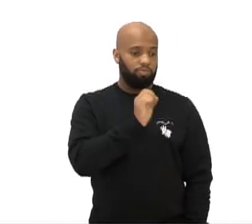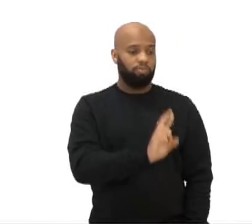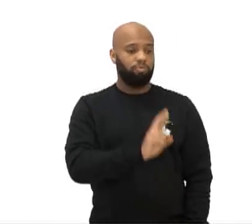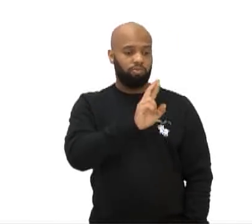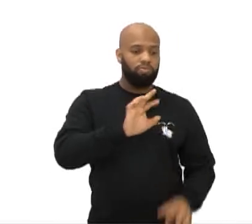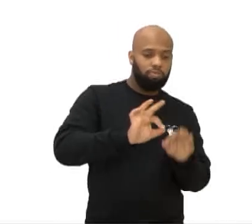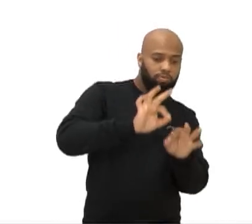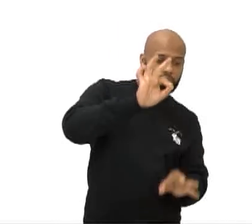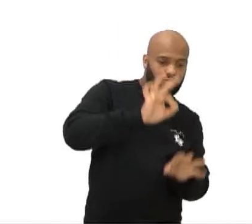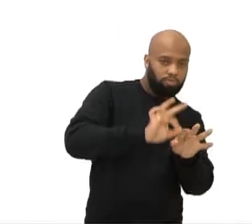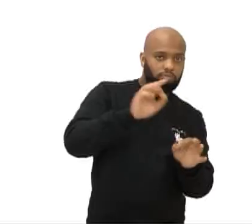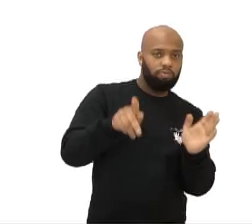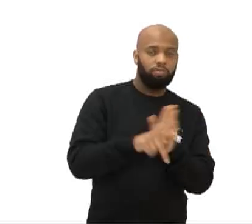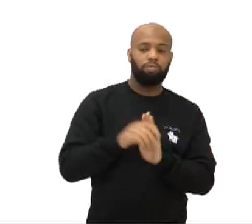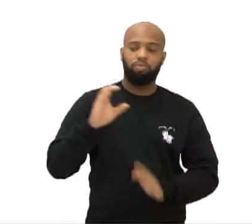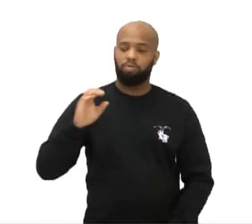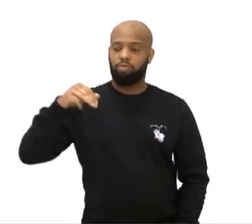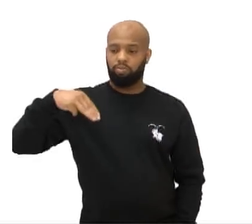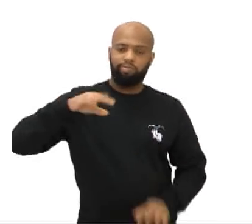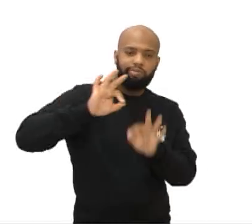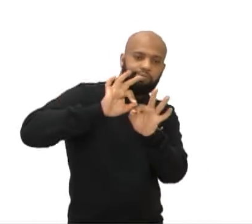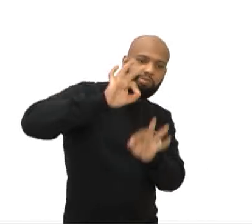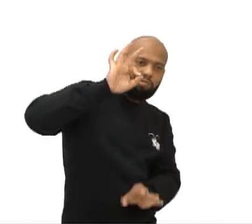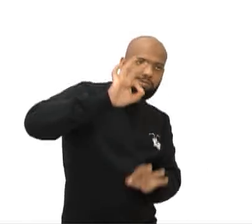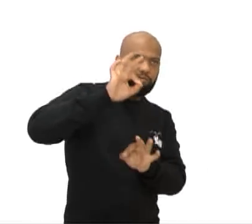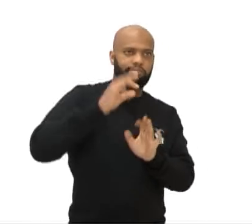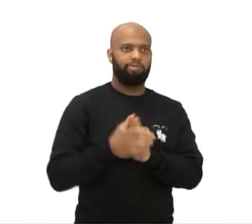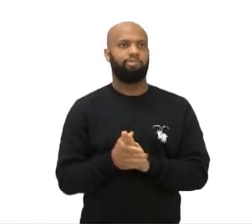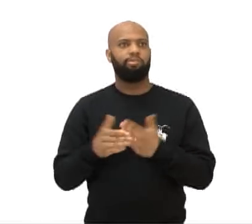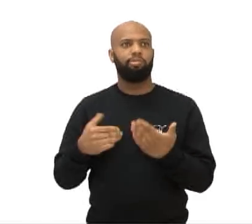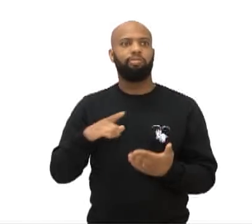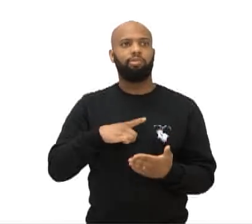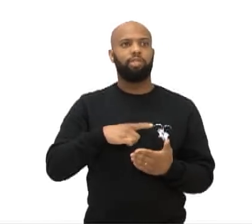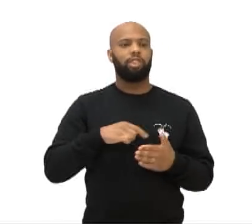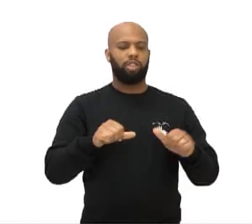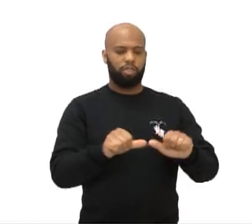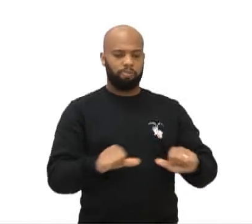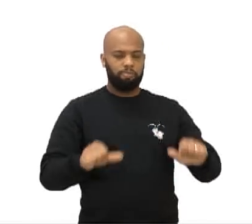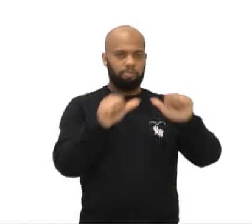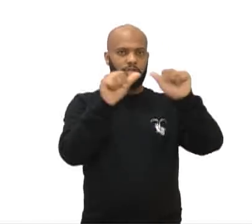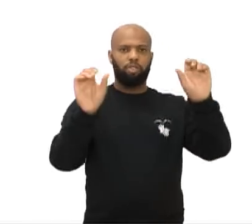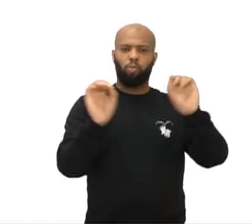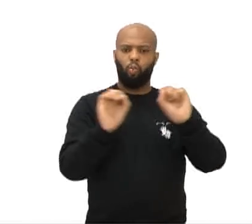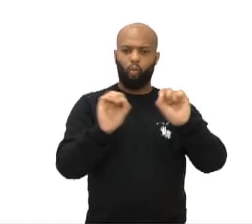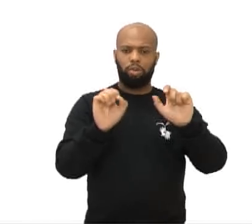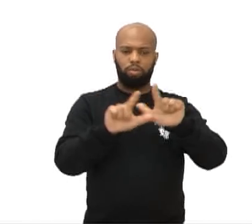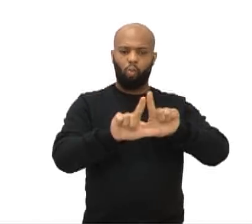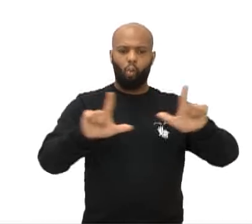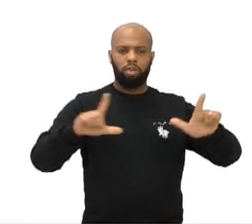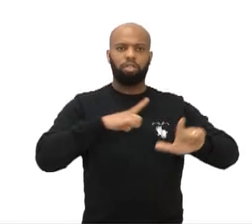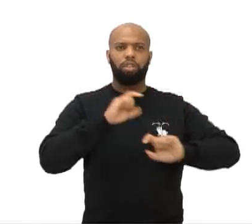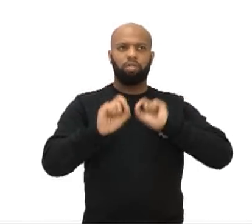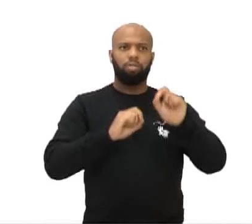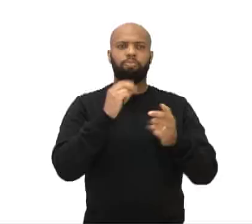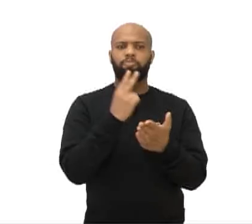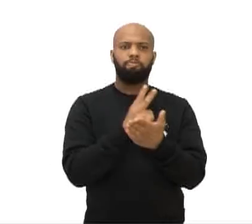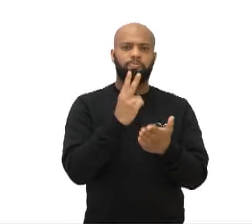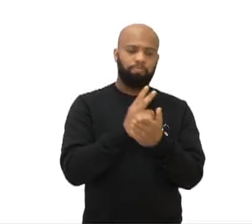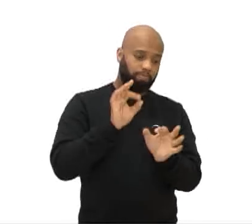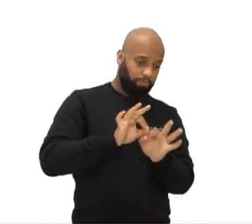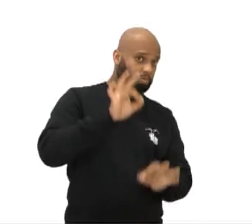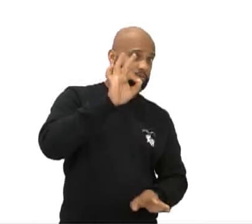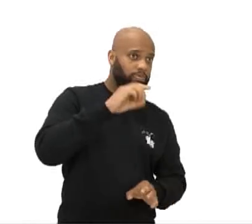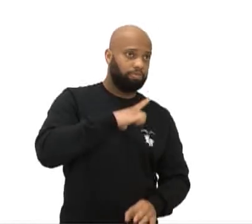sua altura em centímetros. As que estão sem adesivo possuem a mesma